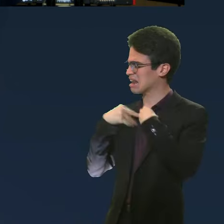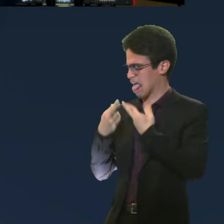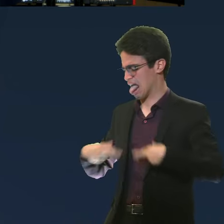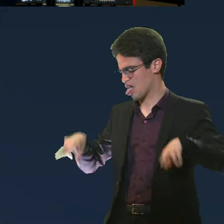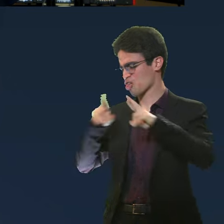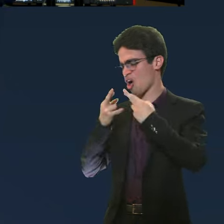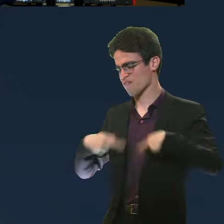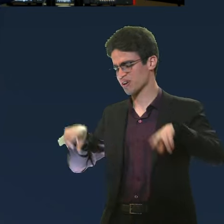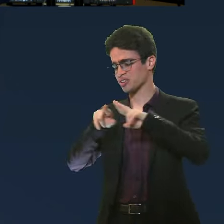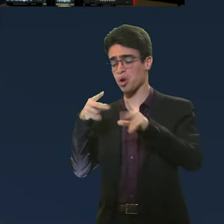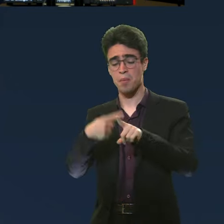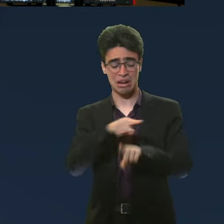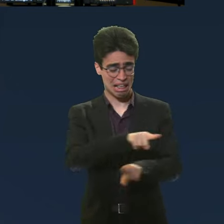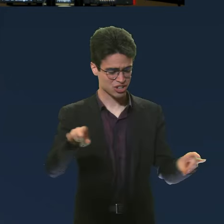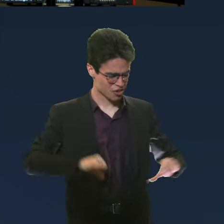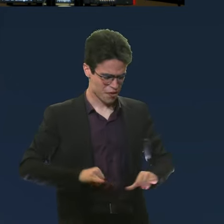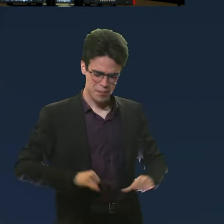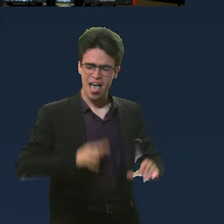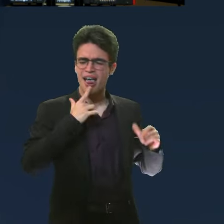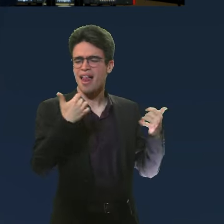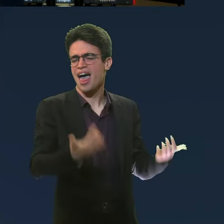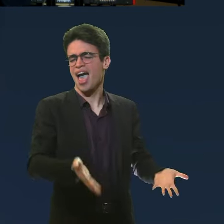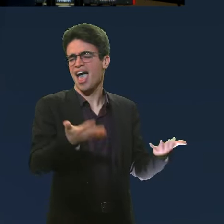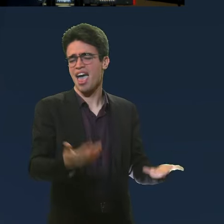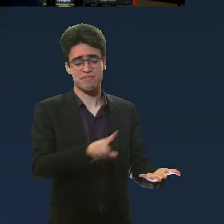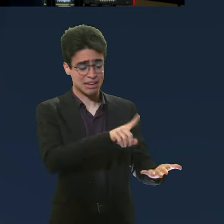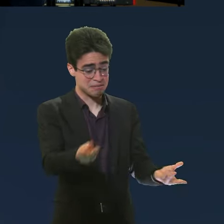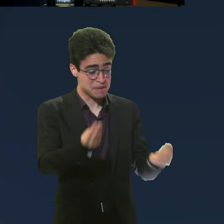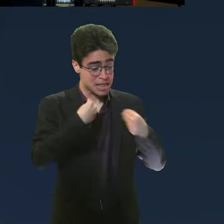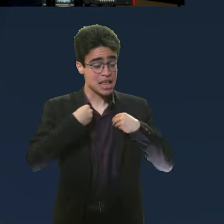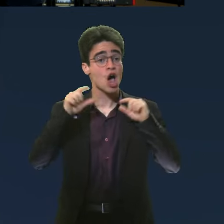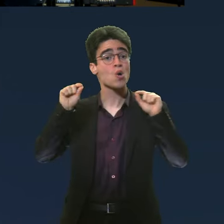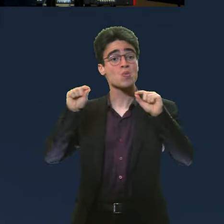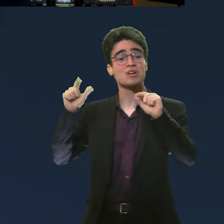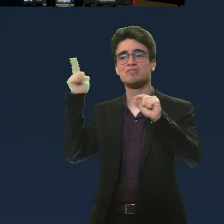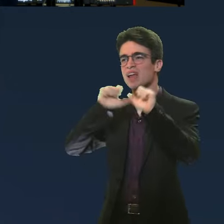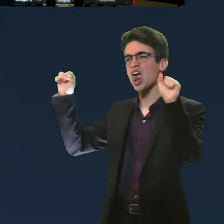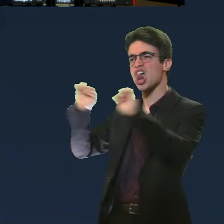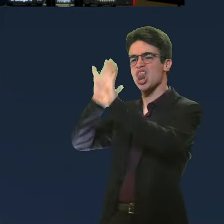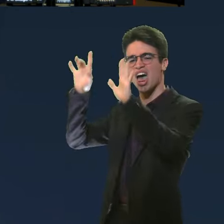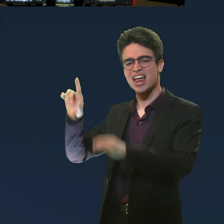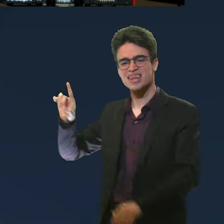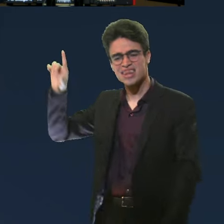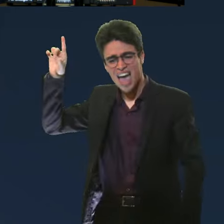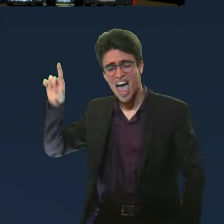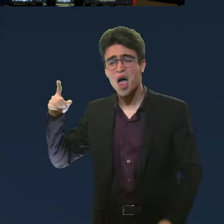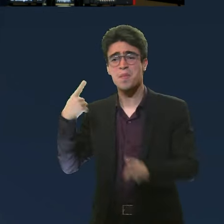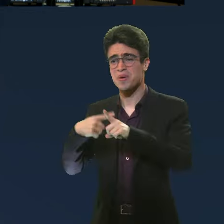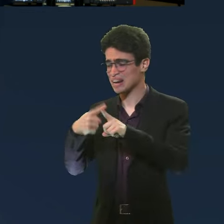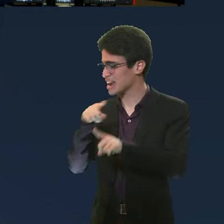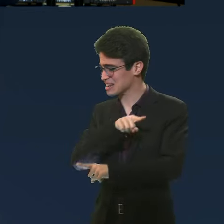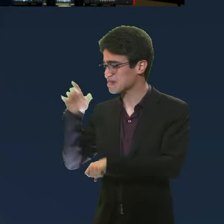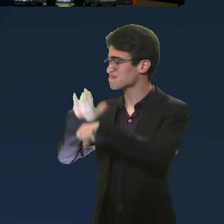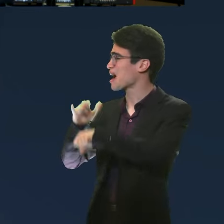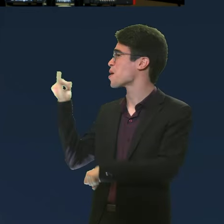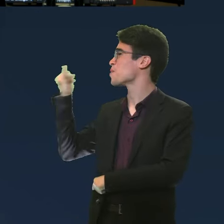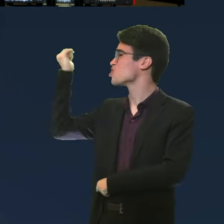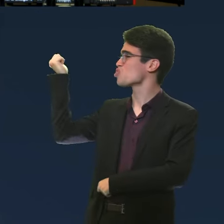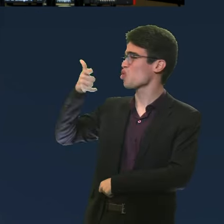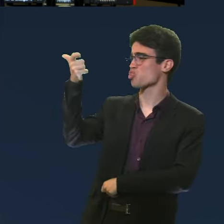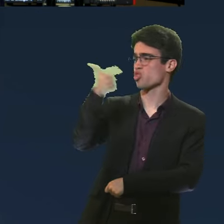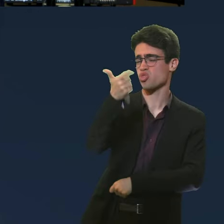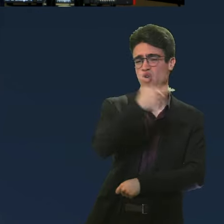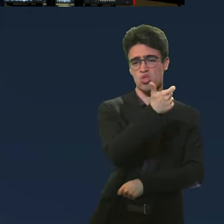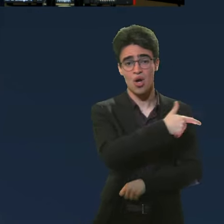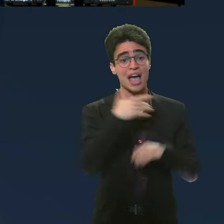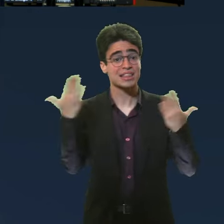nossos sofrimentos leves e momentâneos estão produzindo para nós uma glória eterna que pesa mais do que todos eles. Assim,